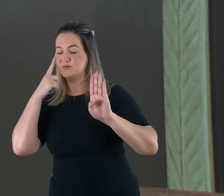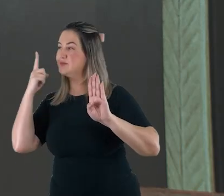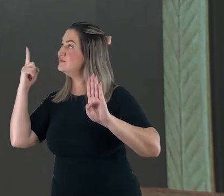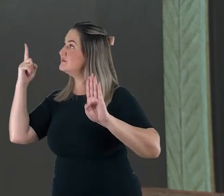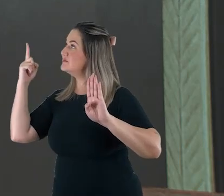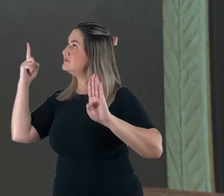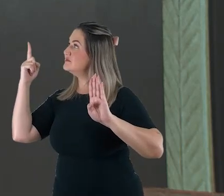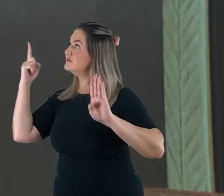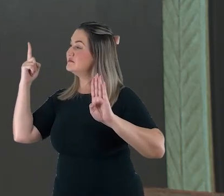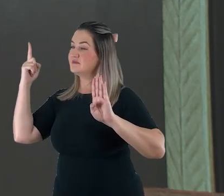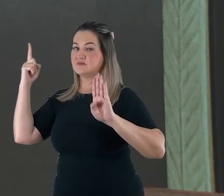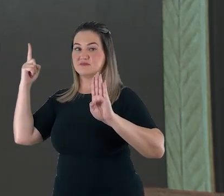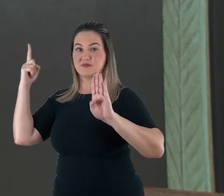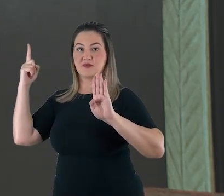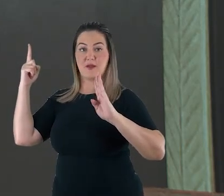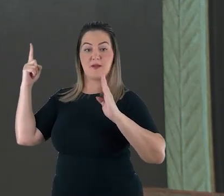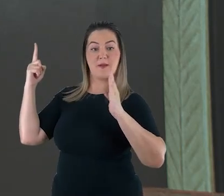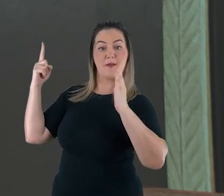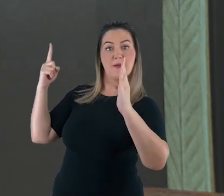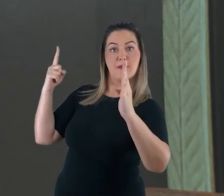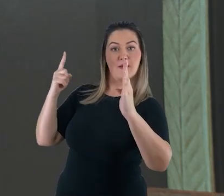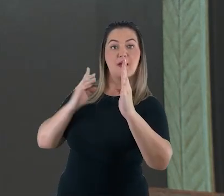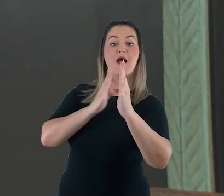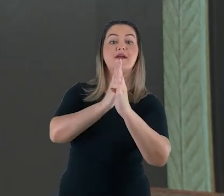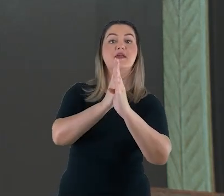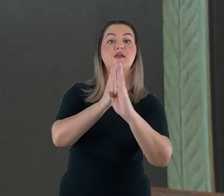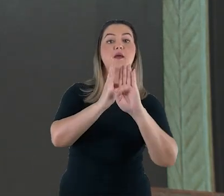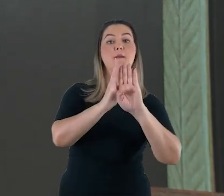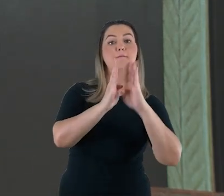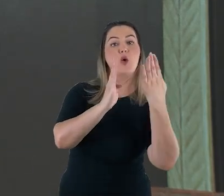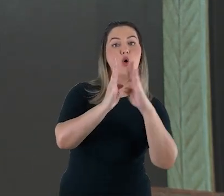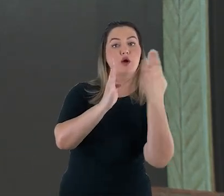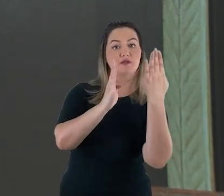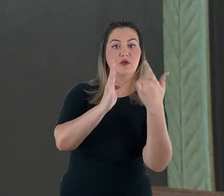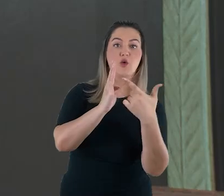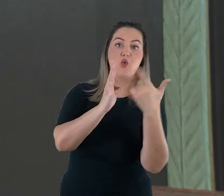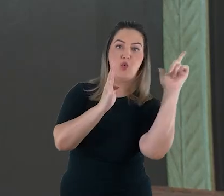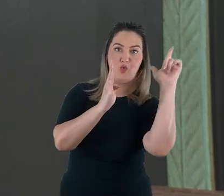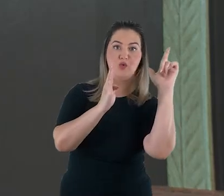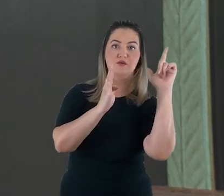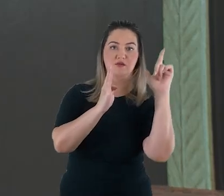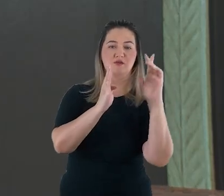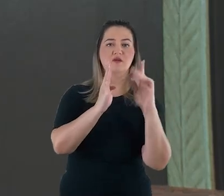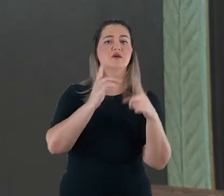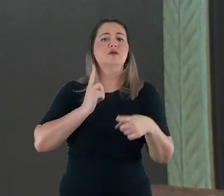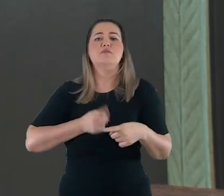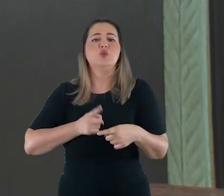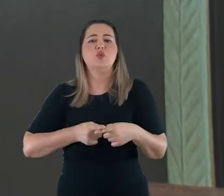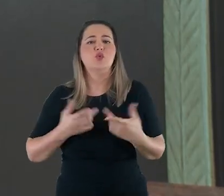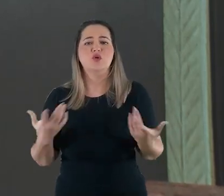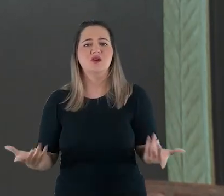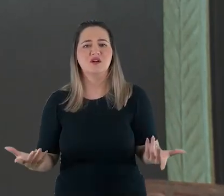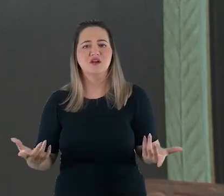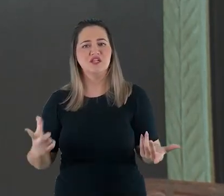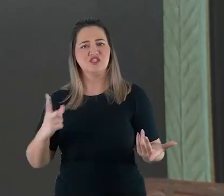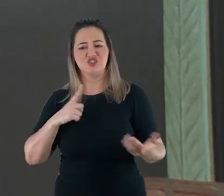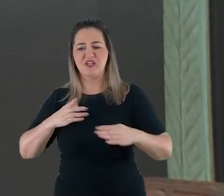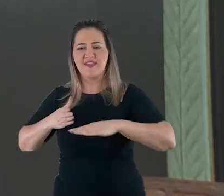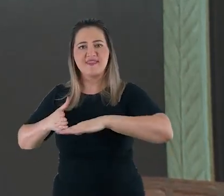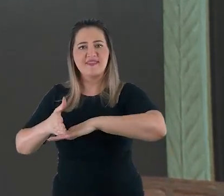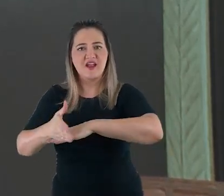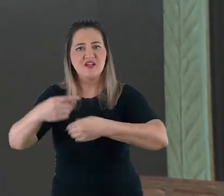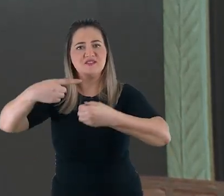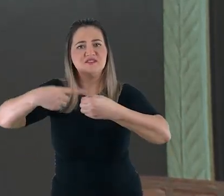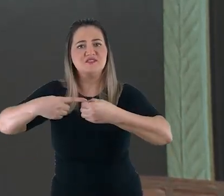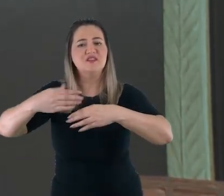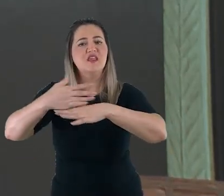você faz um L e uma segunda entrada do outro lado. Por que era assim a entrada de uma